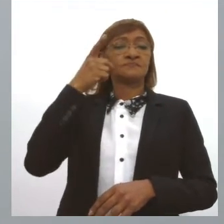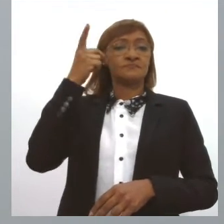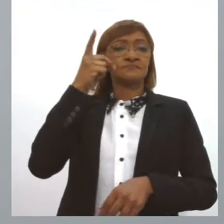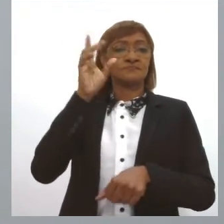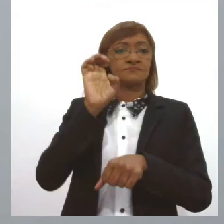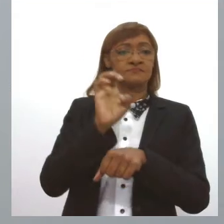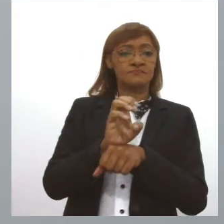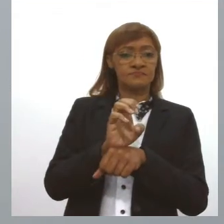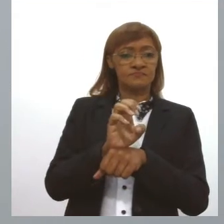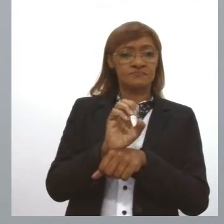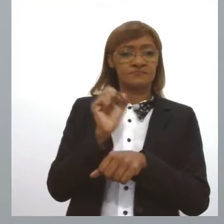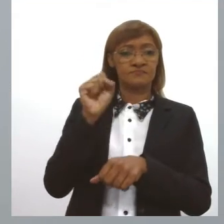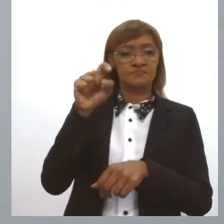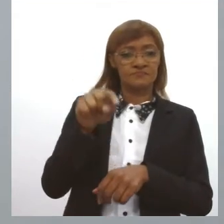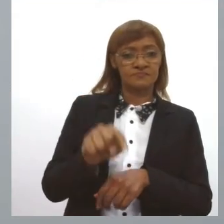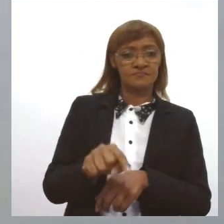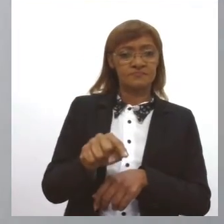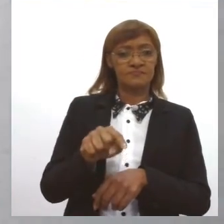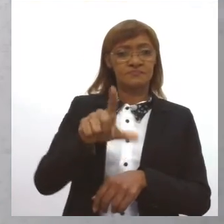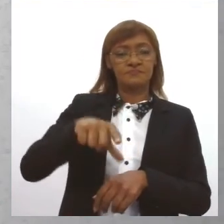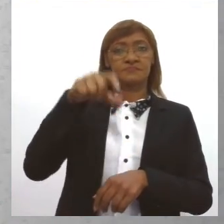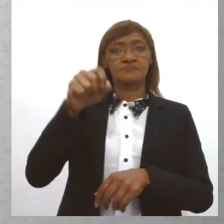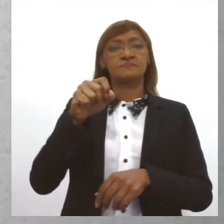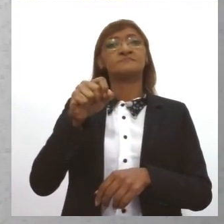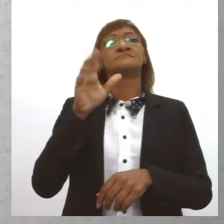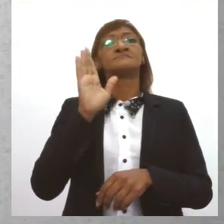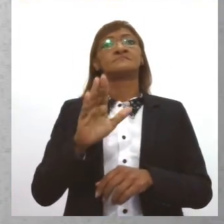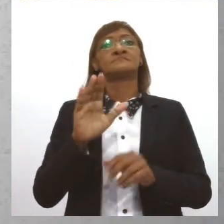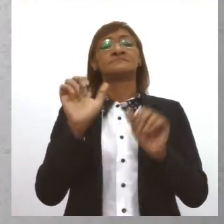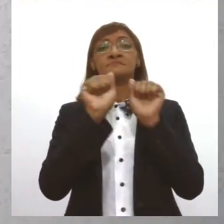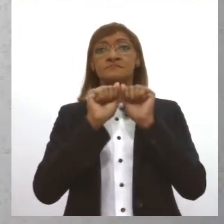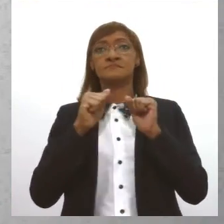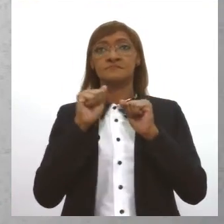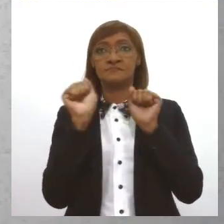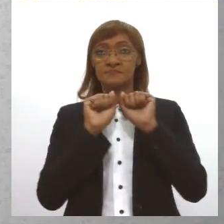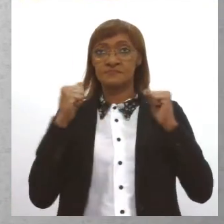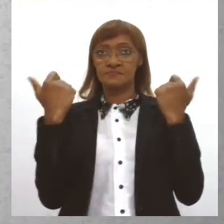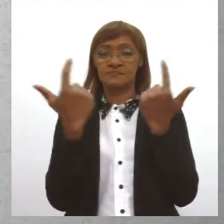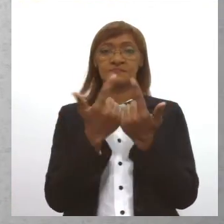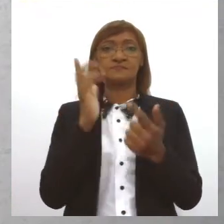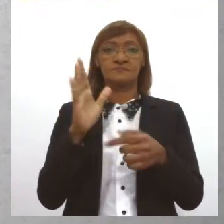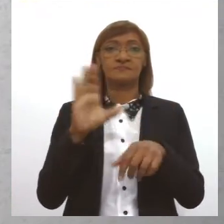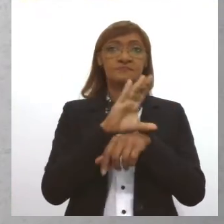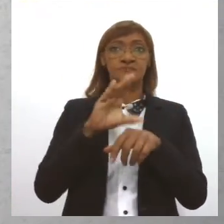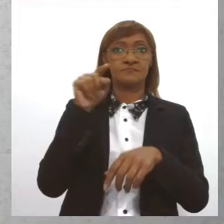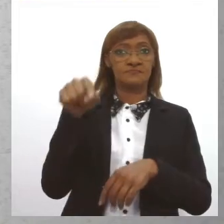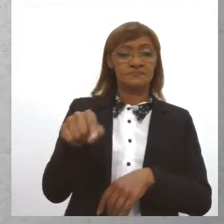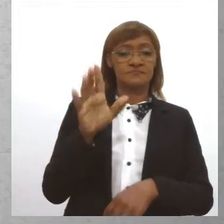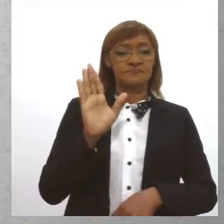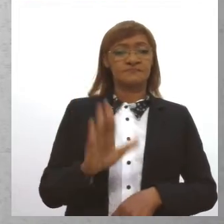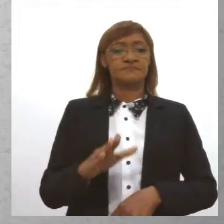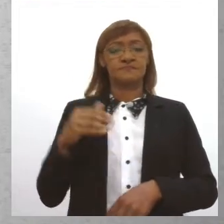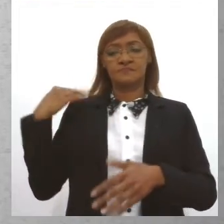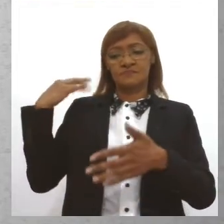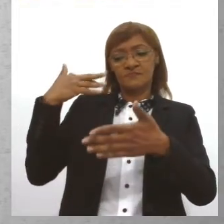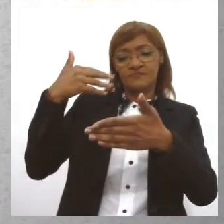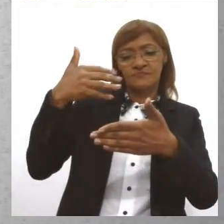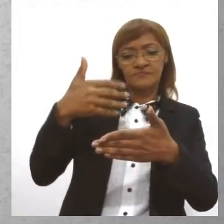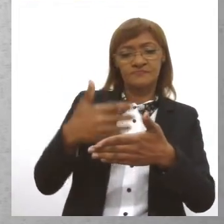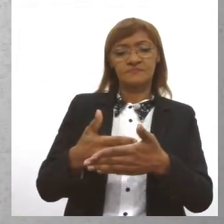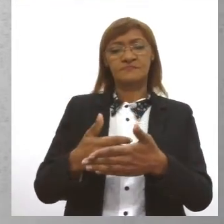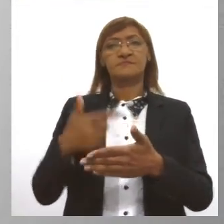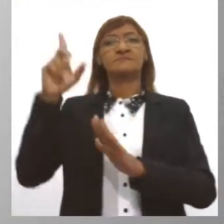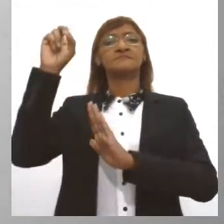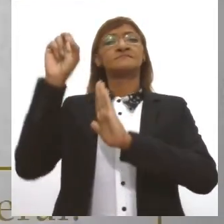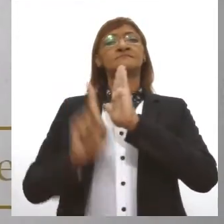mulher sergipana a participar da Assembleia Constituinte. De lá para cá, outras mulheres tiveram protagonismo para a consolidação desse